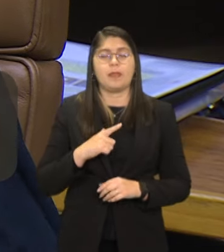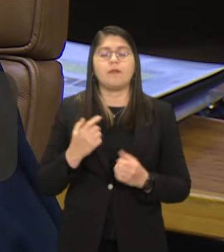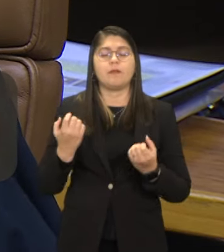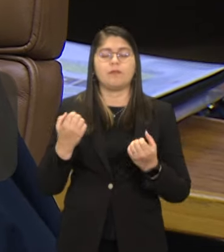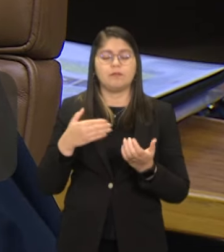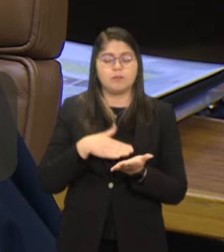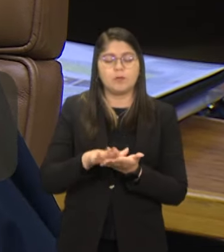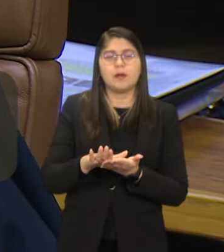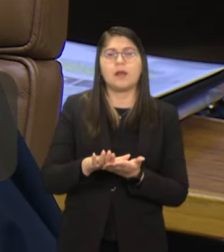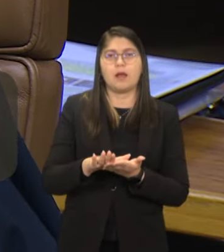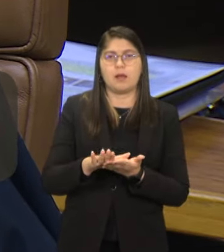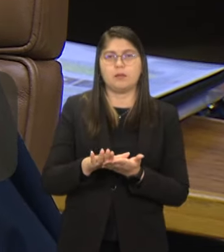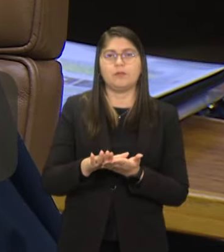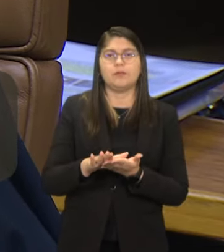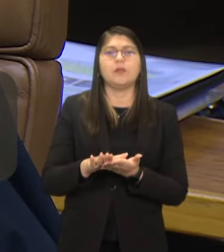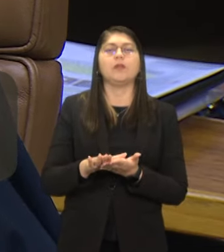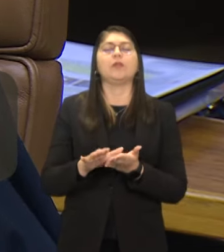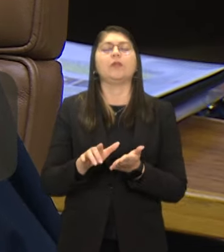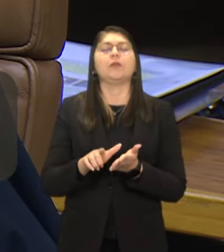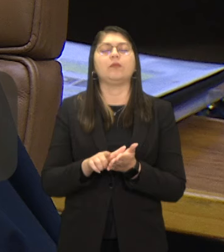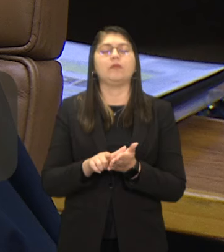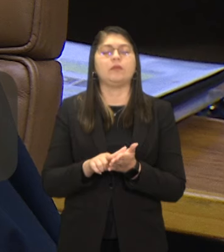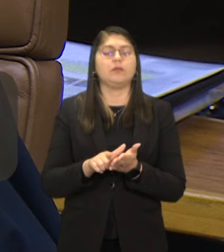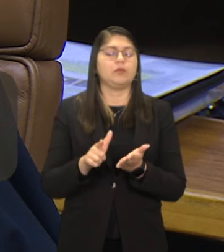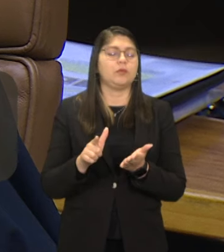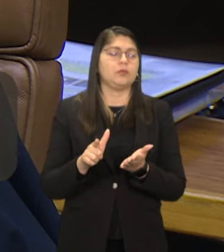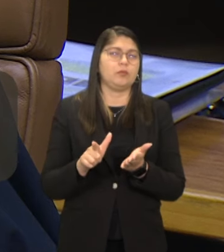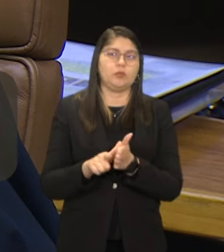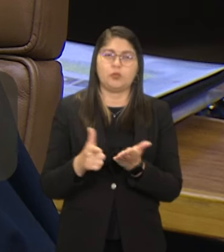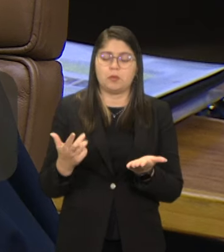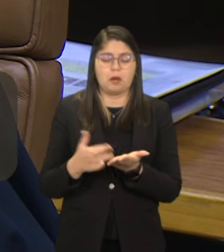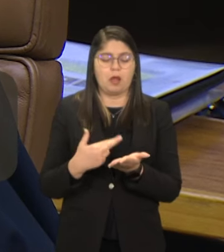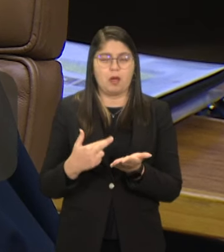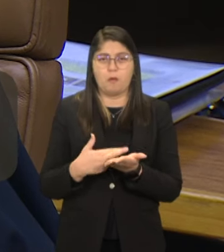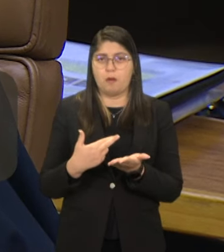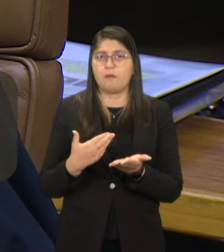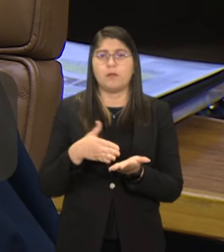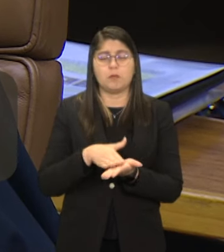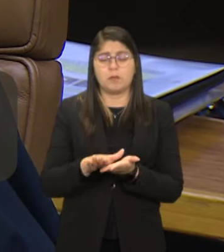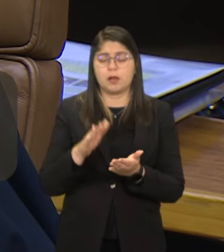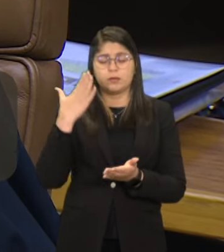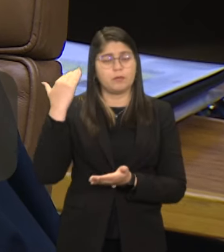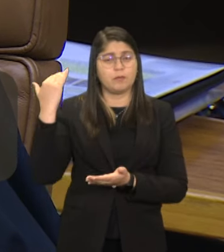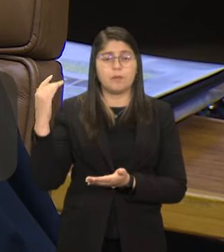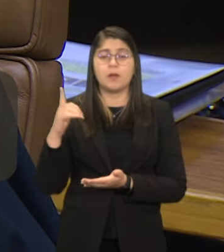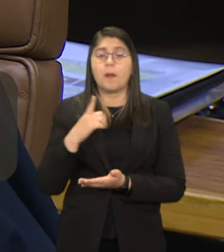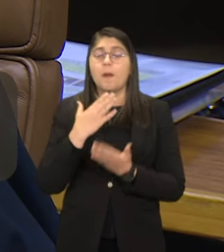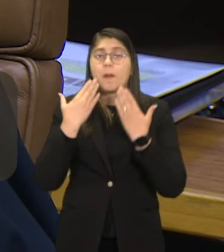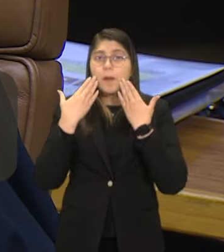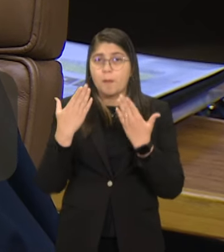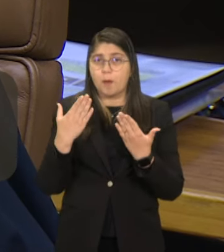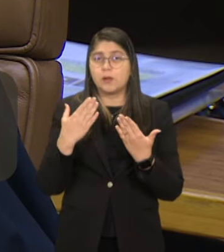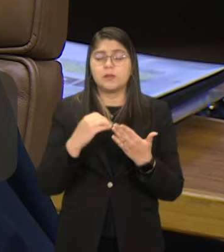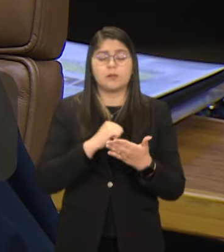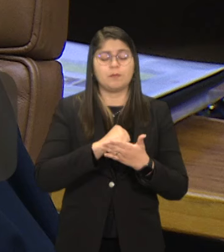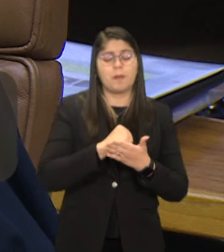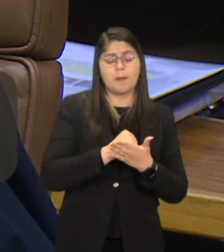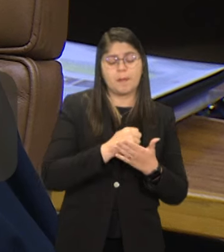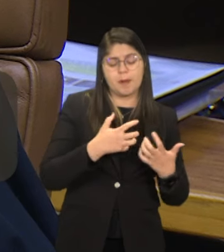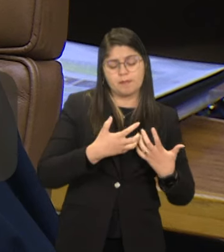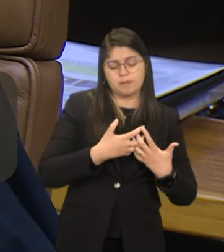Journal of Medicine, em outubro deste ano, indicando um maior risco de miocardite em homens jovens após o uso da vacina